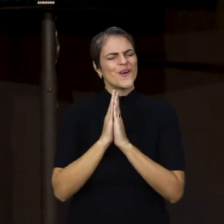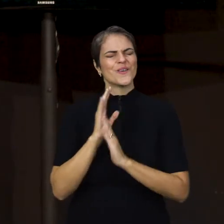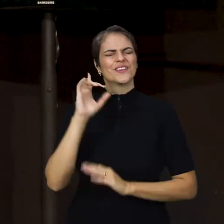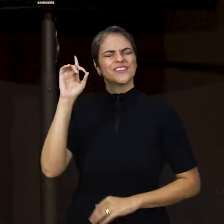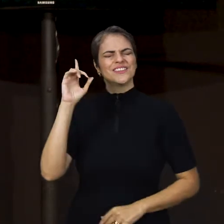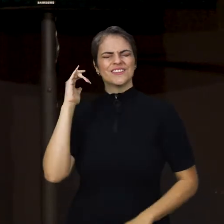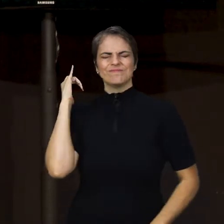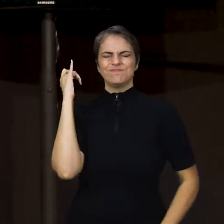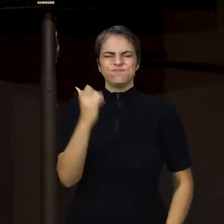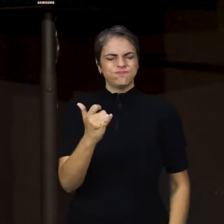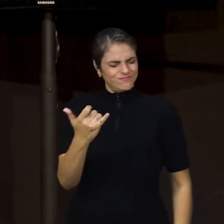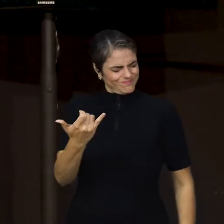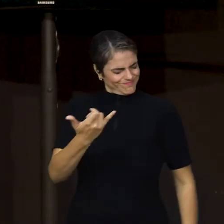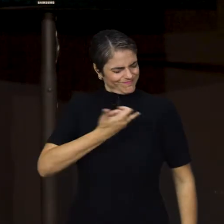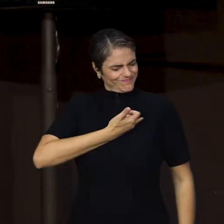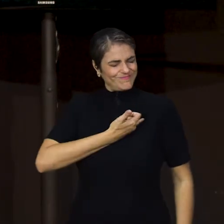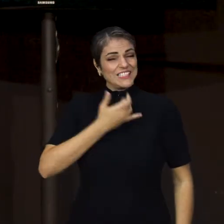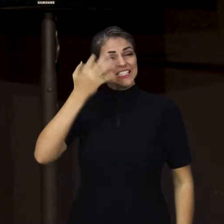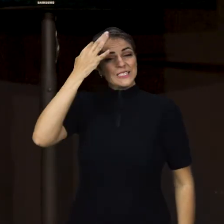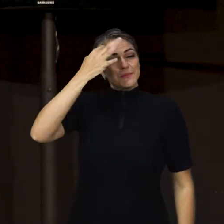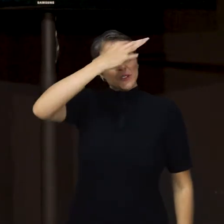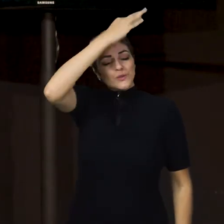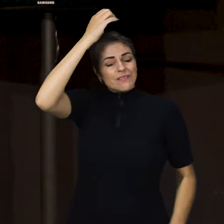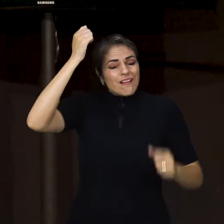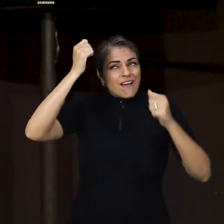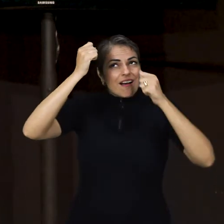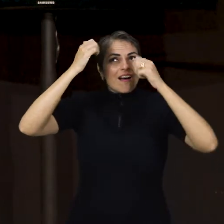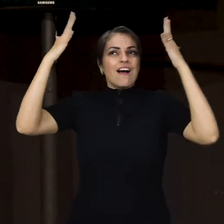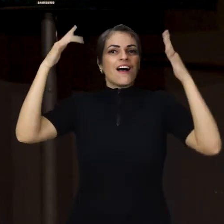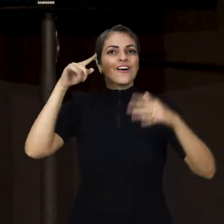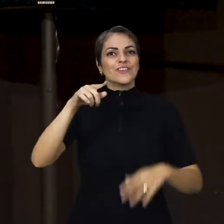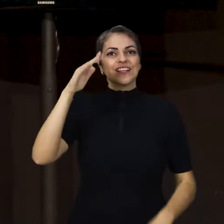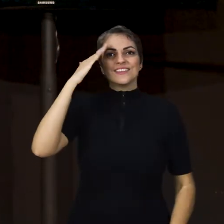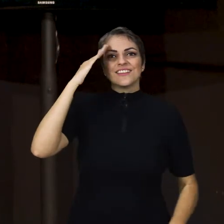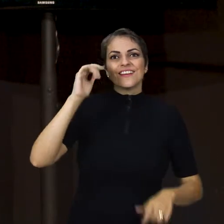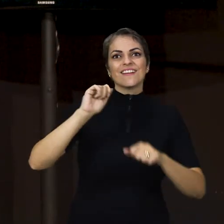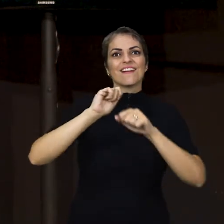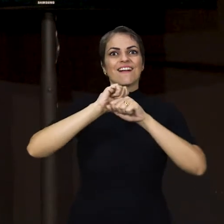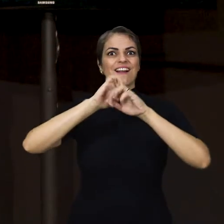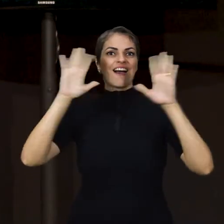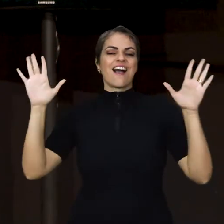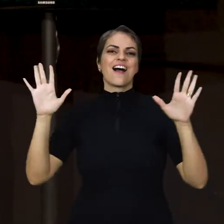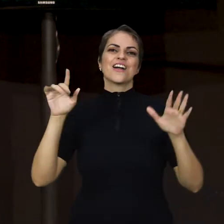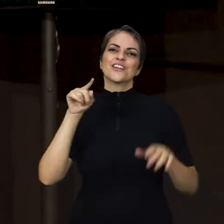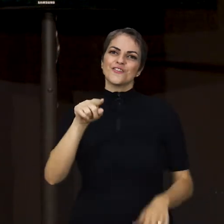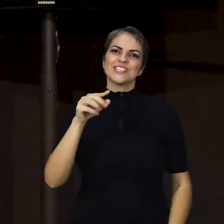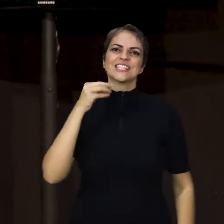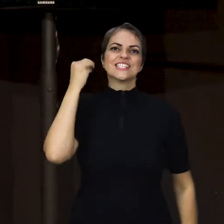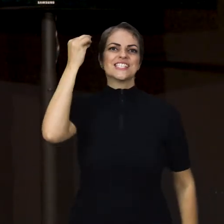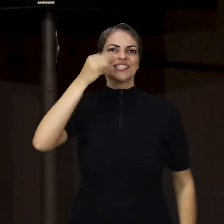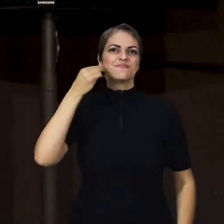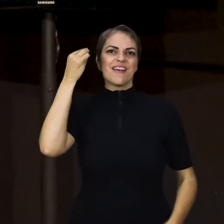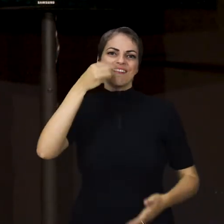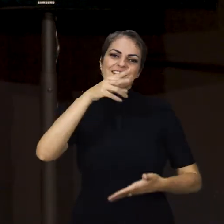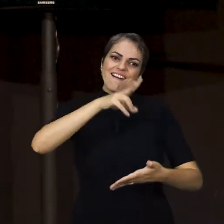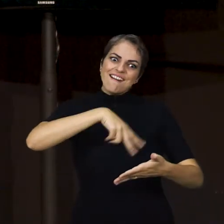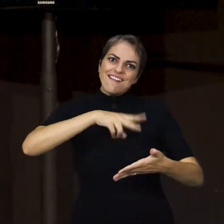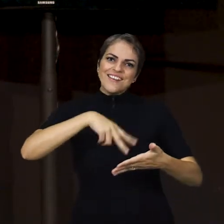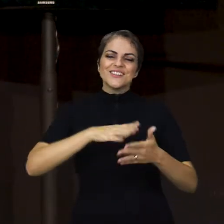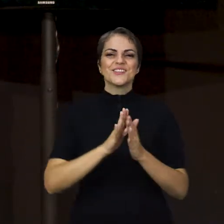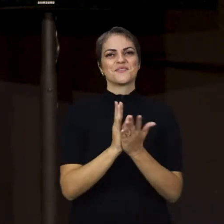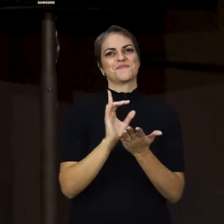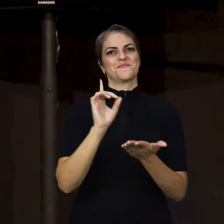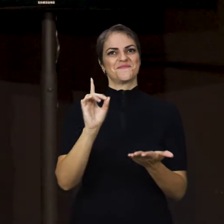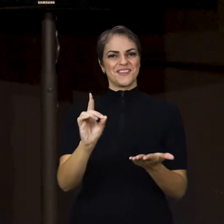seu coração, para que o Espírito Santo ilumine o seu entendimento, para que a sua experiência com as Escrituras Sagradas a partir